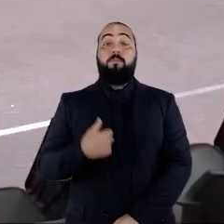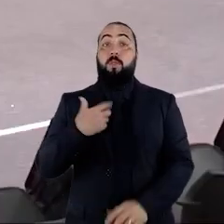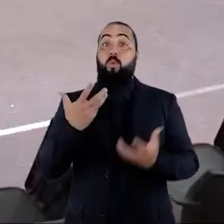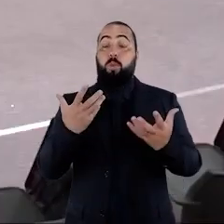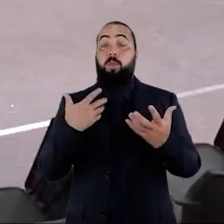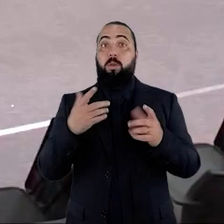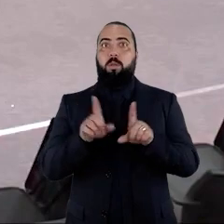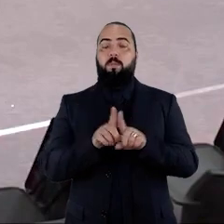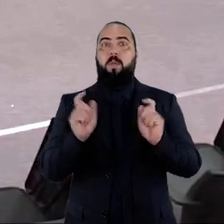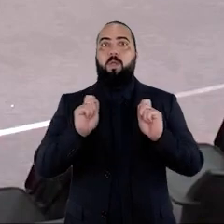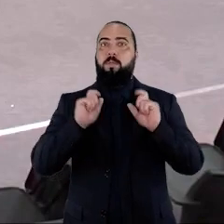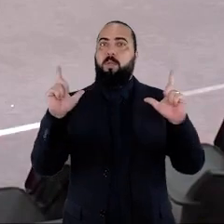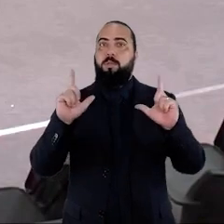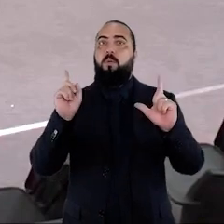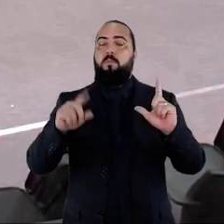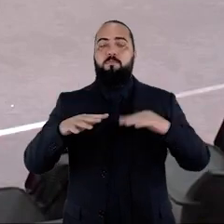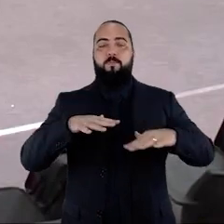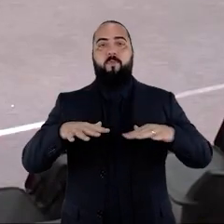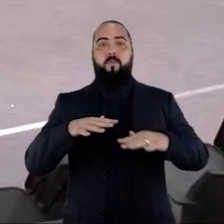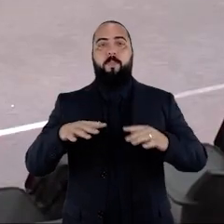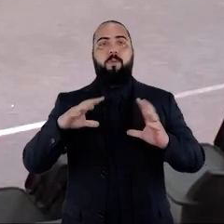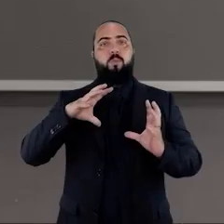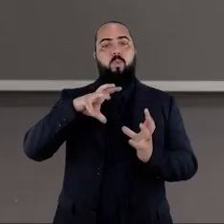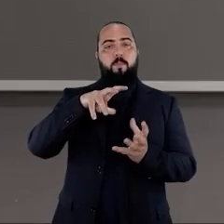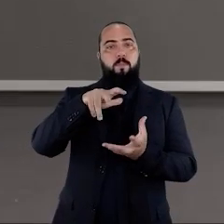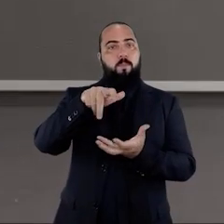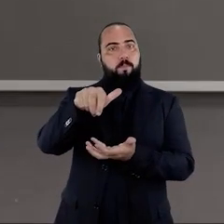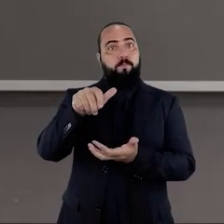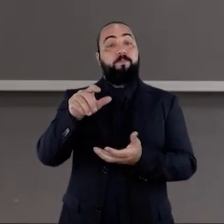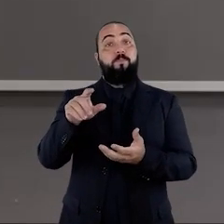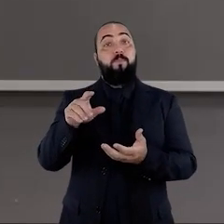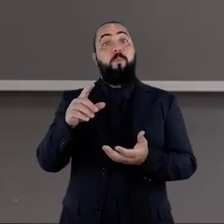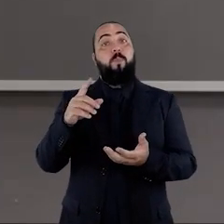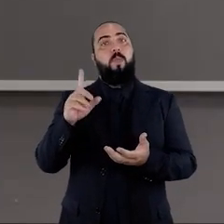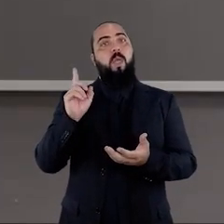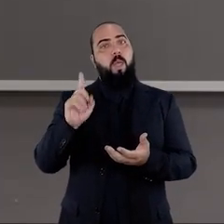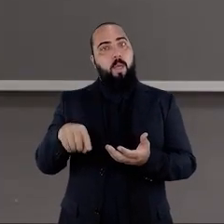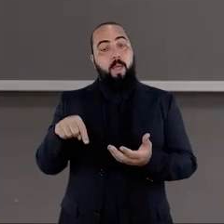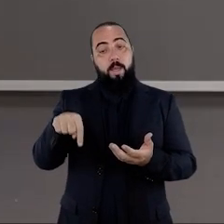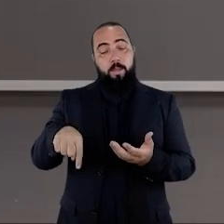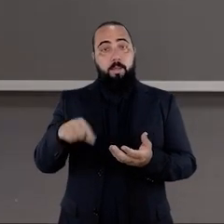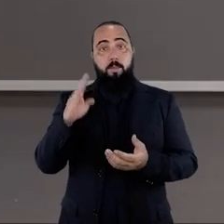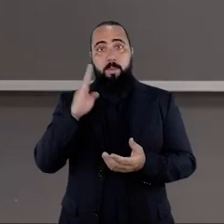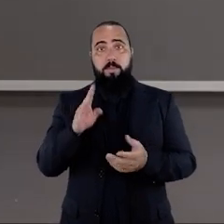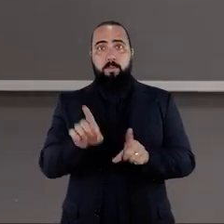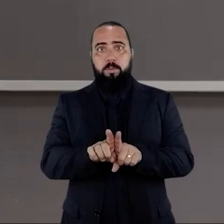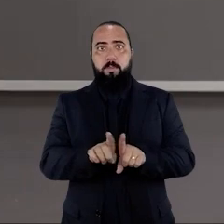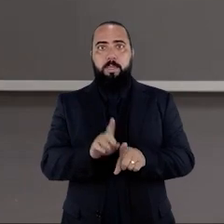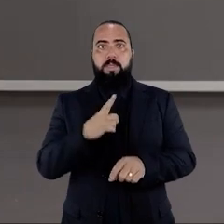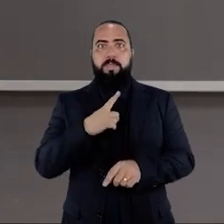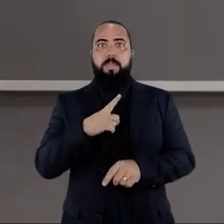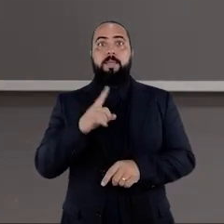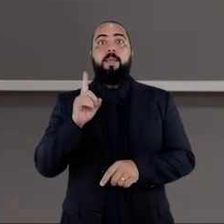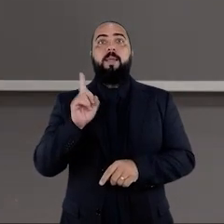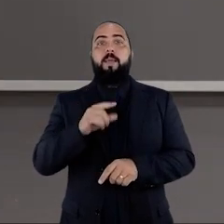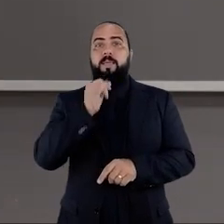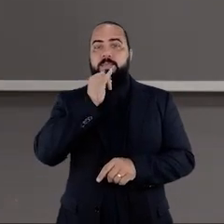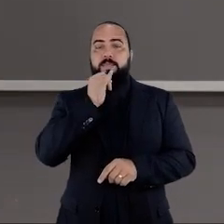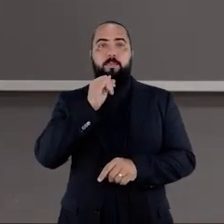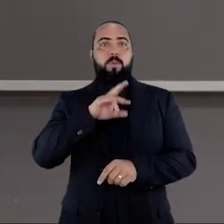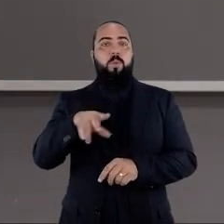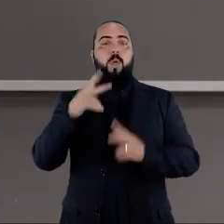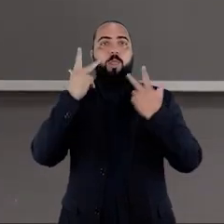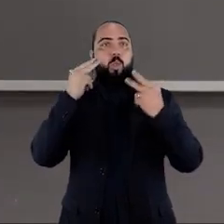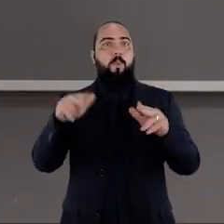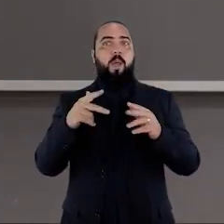queria chamar a atenção para o movimento internacional, que tem também aqui no Brasil, de tentar